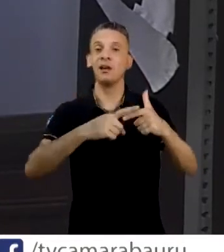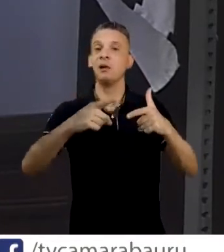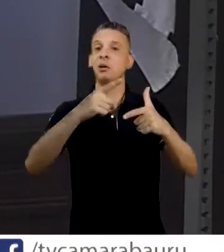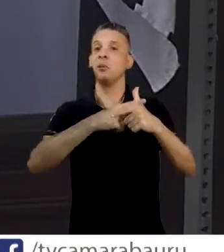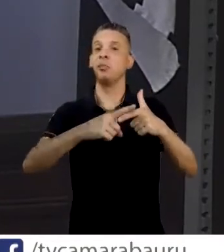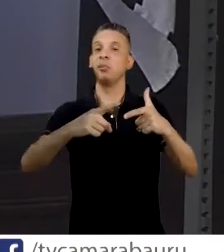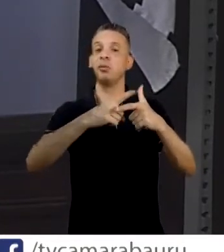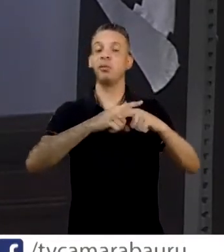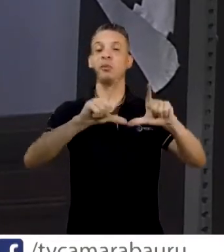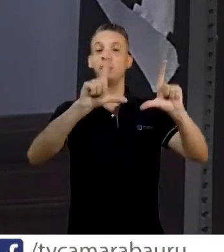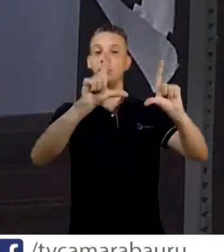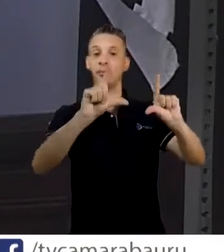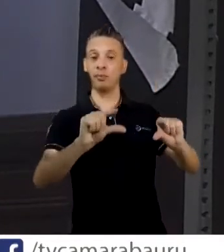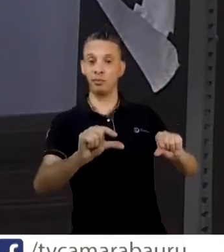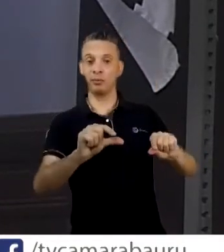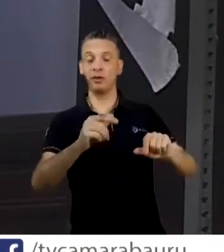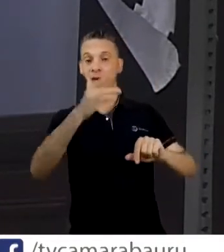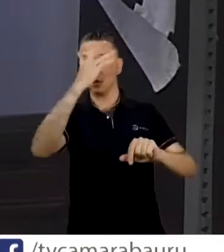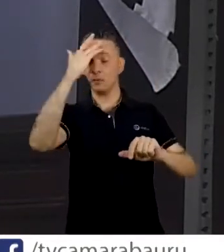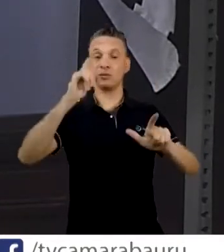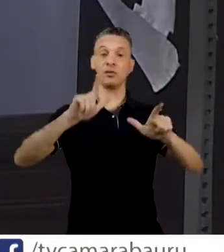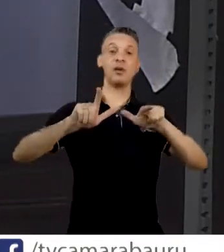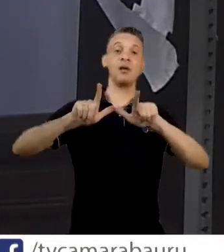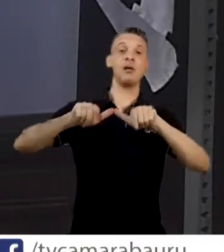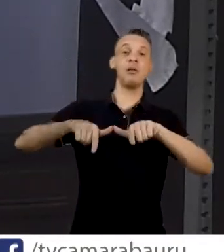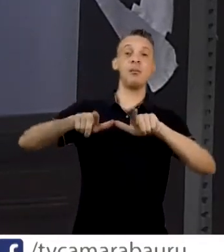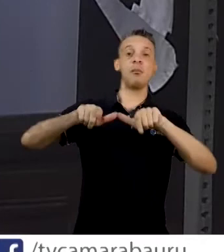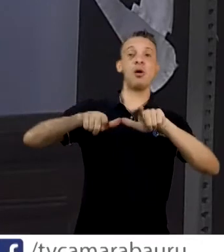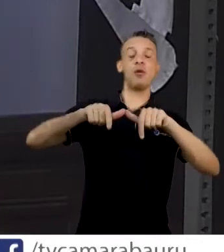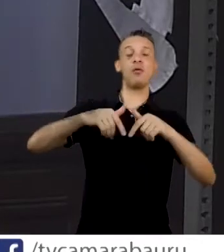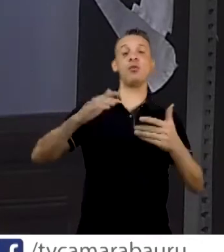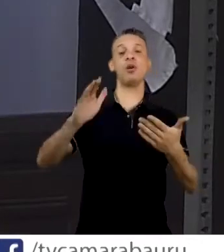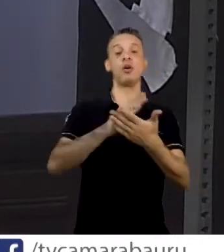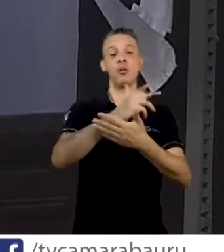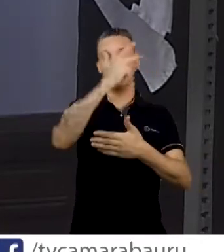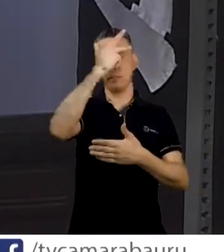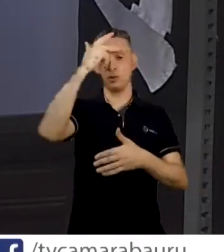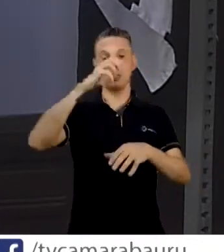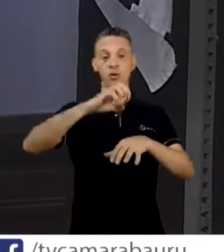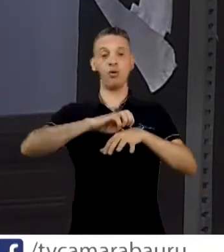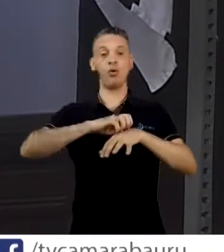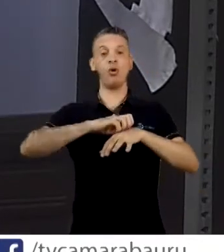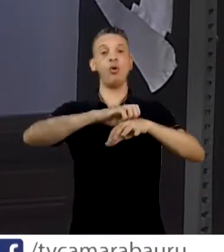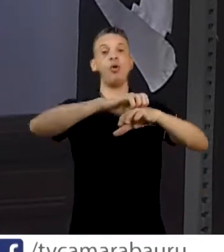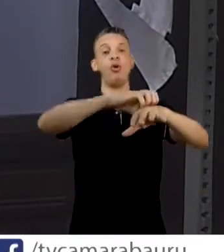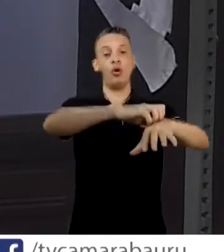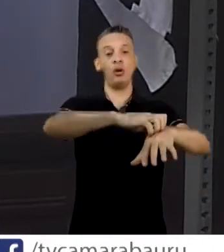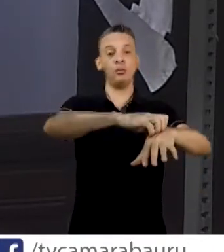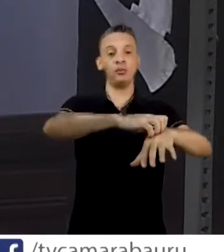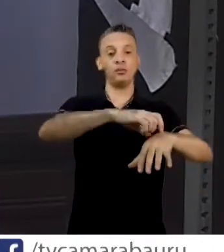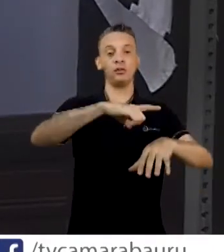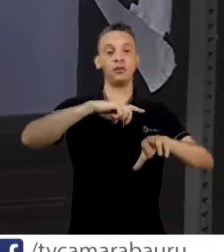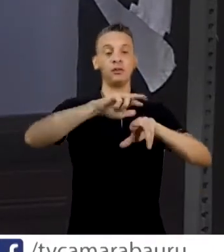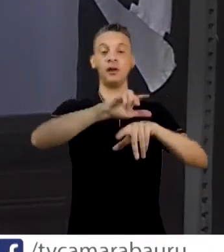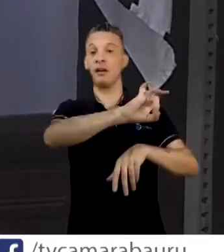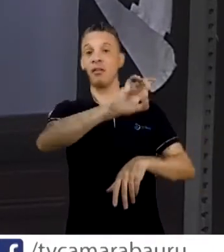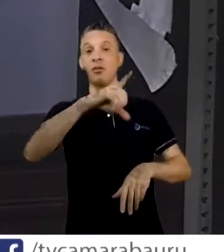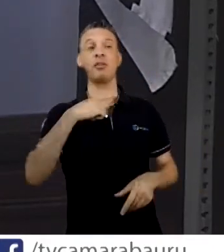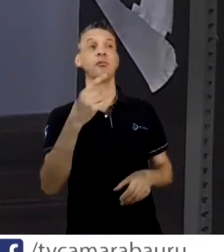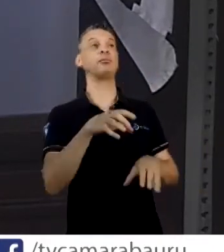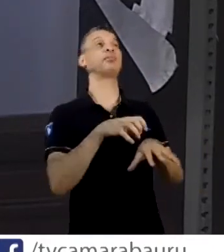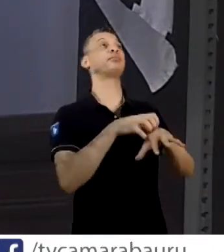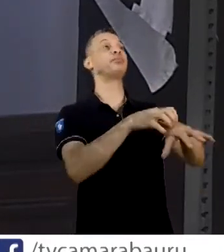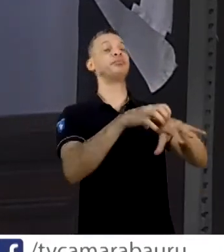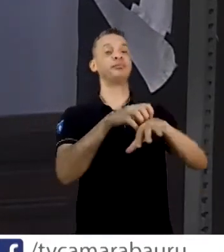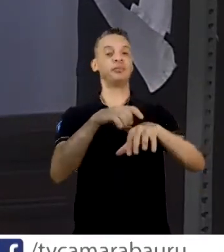fluxo de bauruense dentro do próprio ônibus, o vereador Guilherme. Porque, na verdade, a